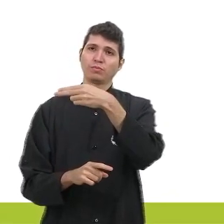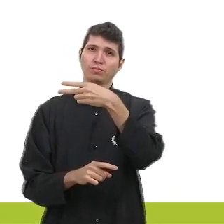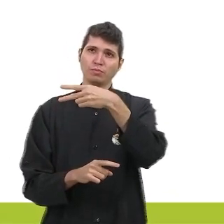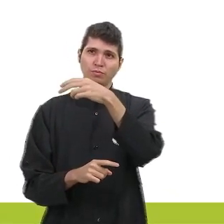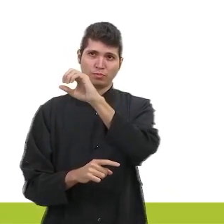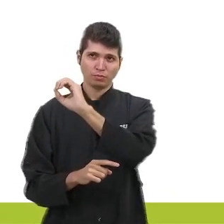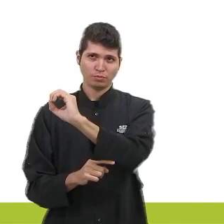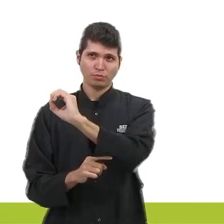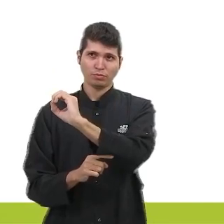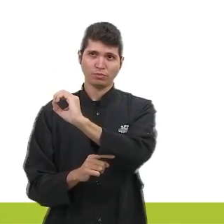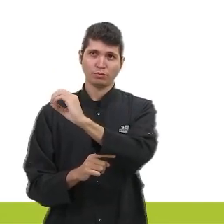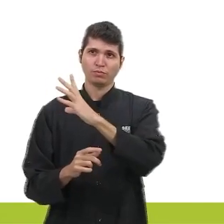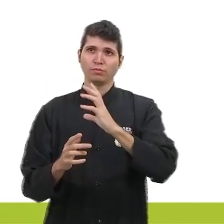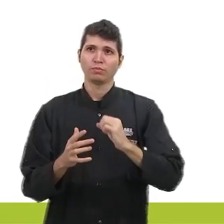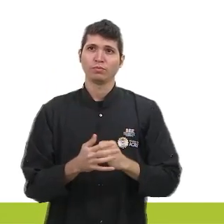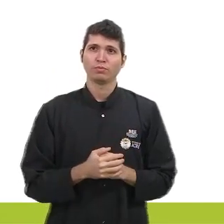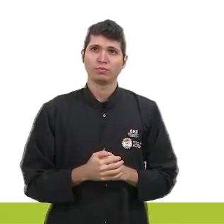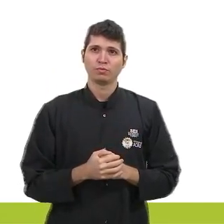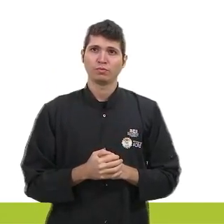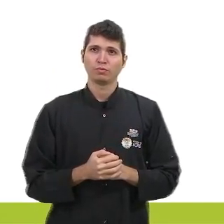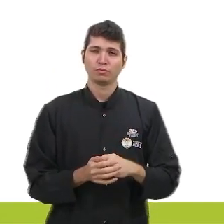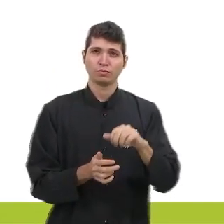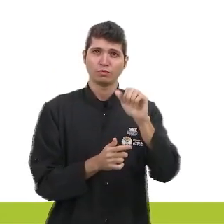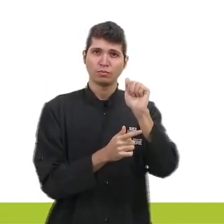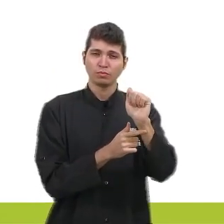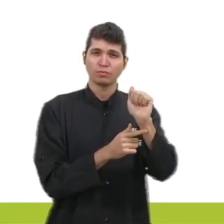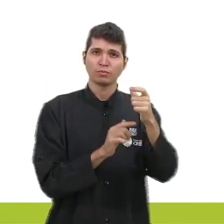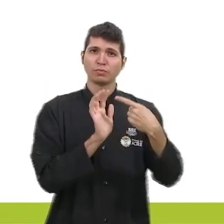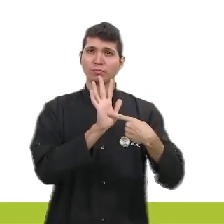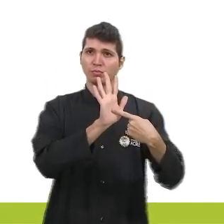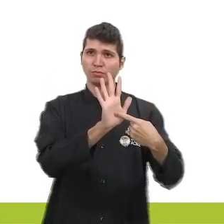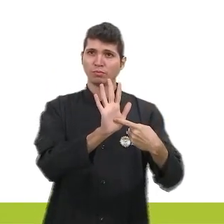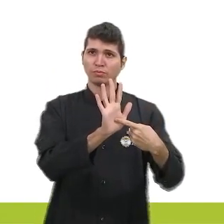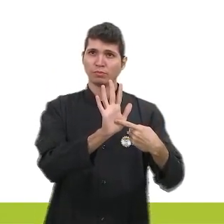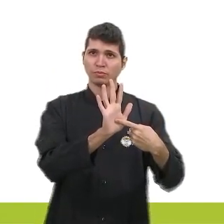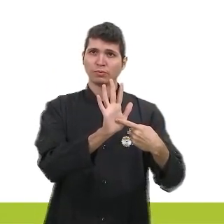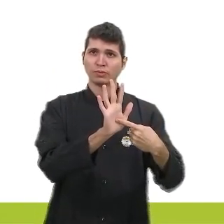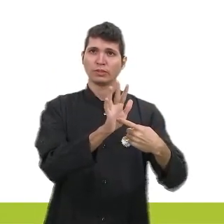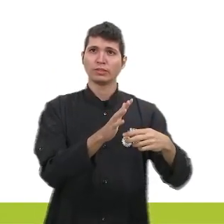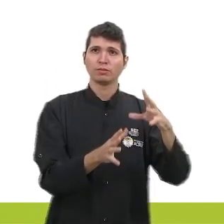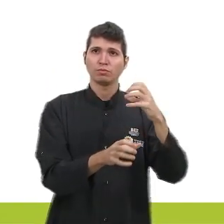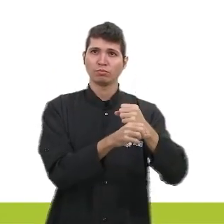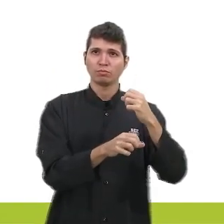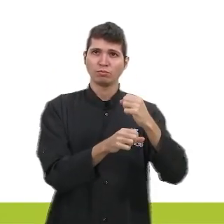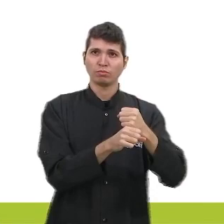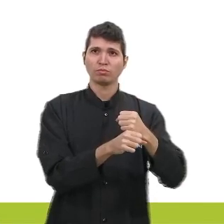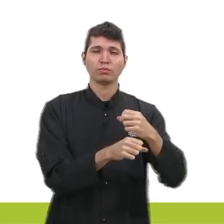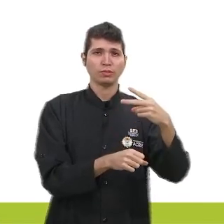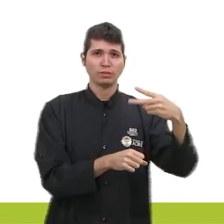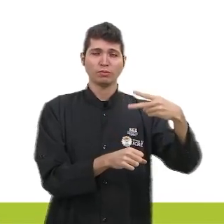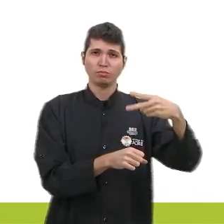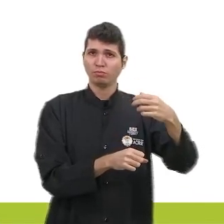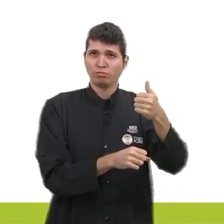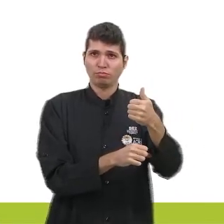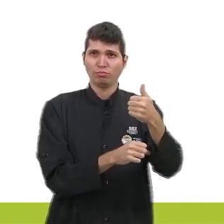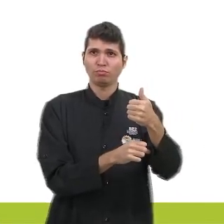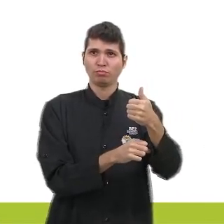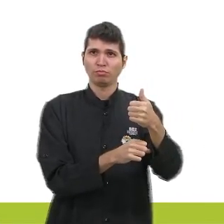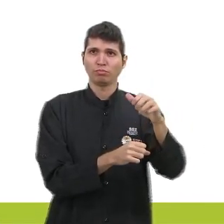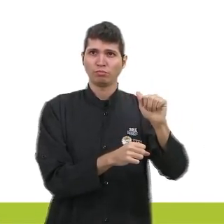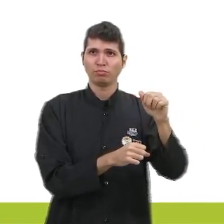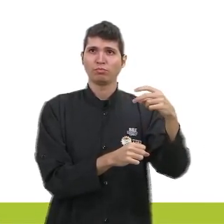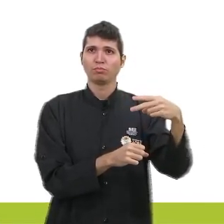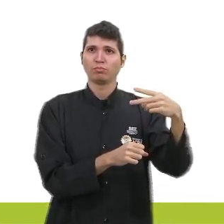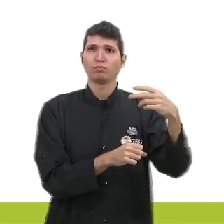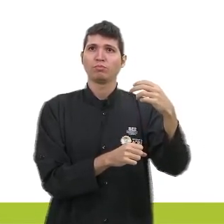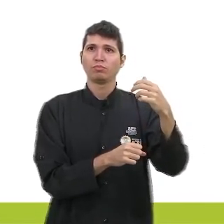valor de A ó, como o valor que multiplica o x. O valor de B, ó, o valor que